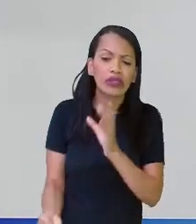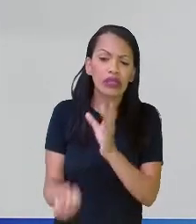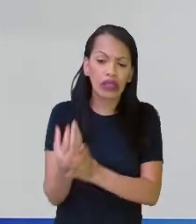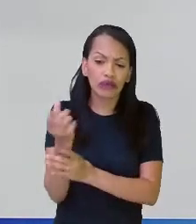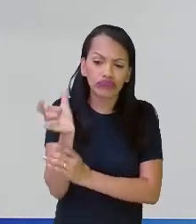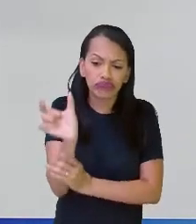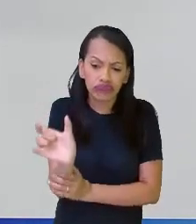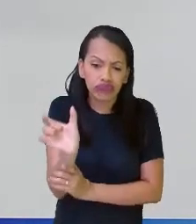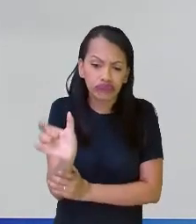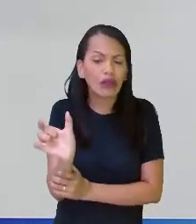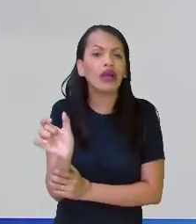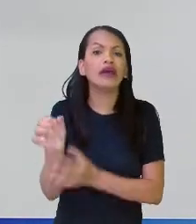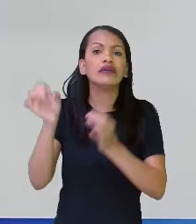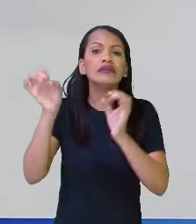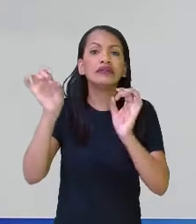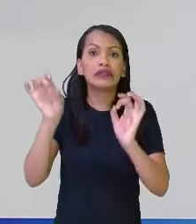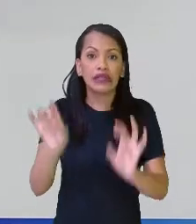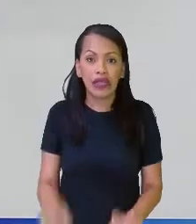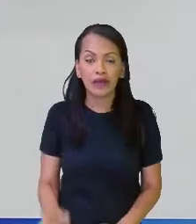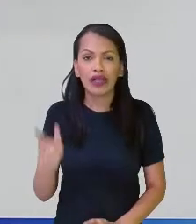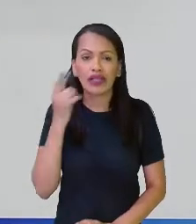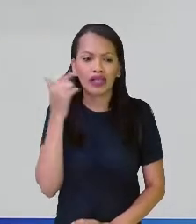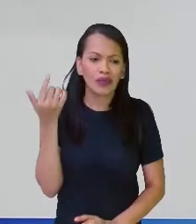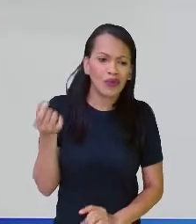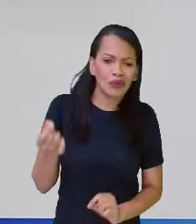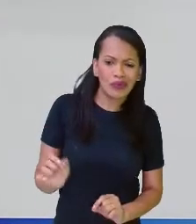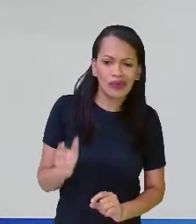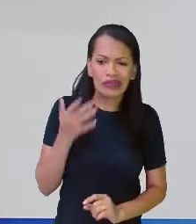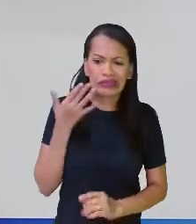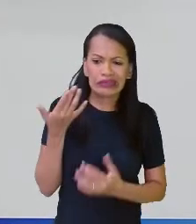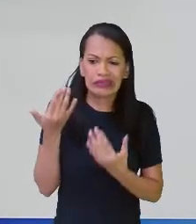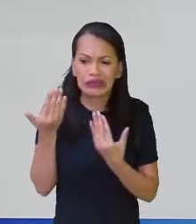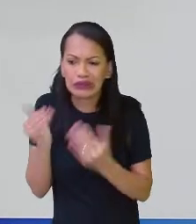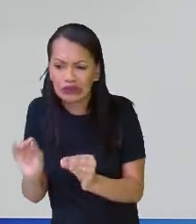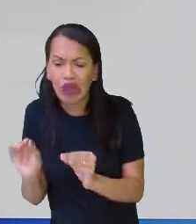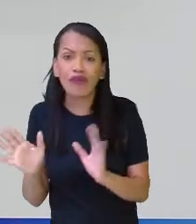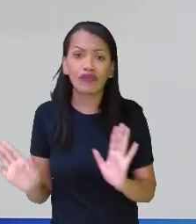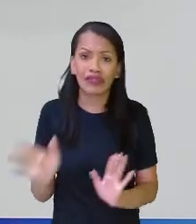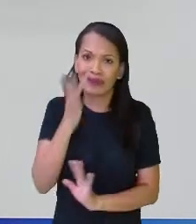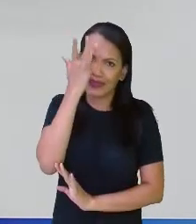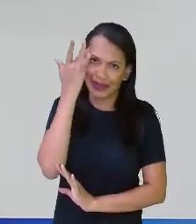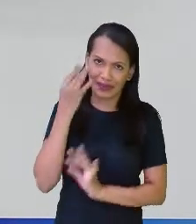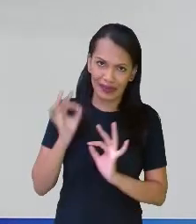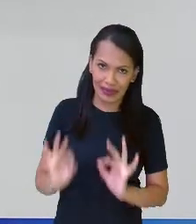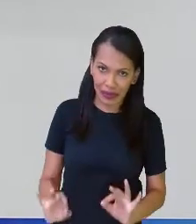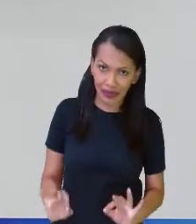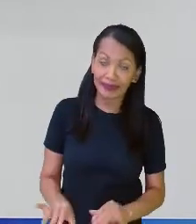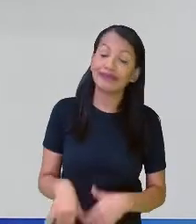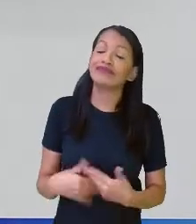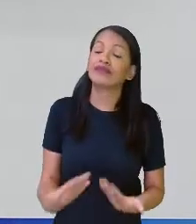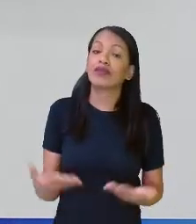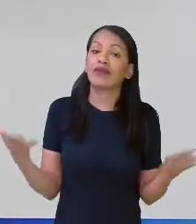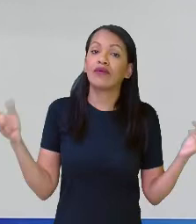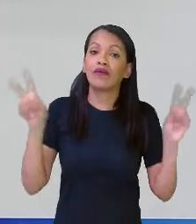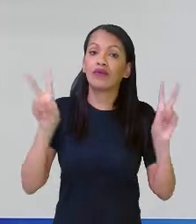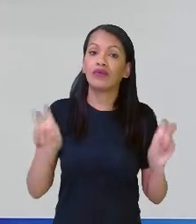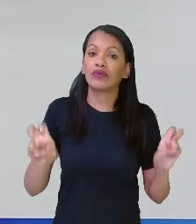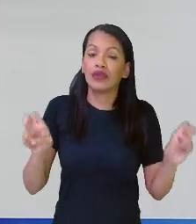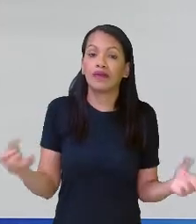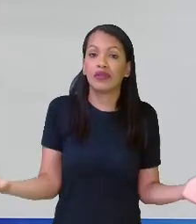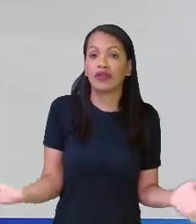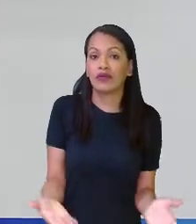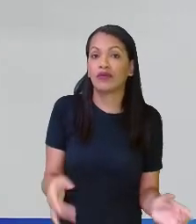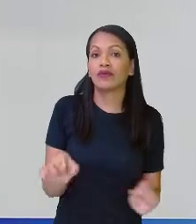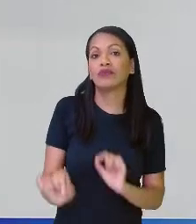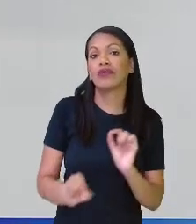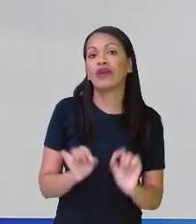essas pessoas, para não ofendê-las de forma alguma, tá bom? E olha só, o tema da nossa aula de hoje é